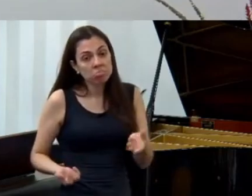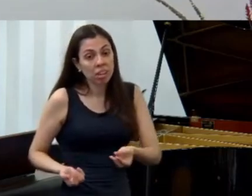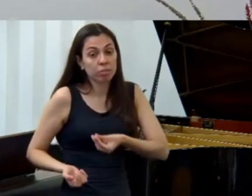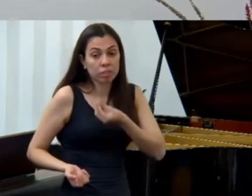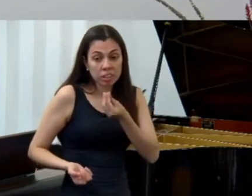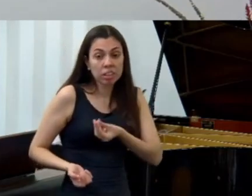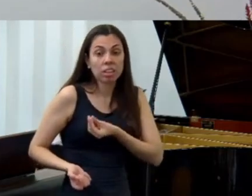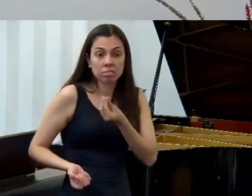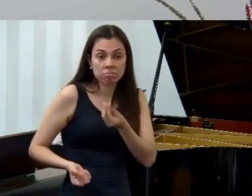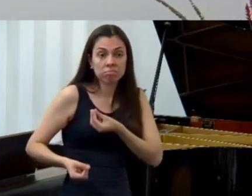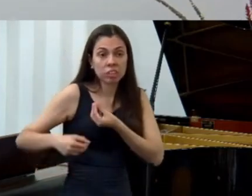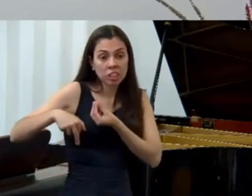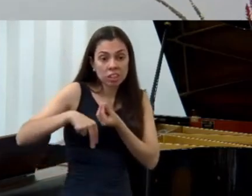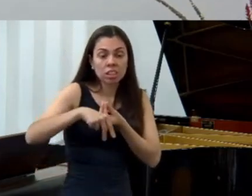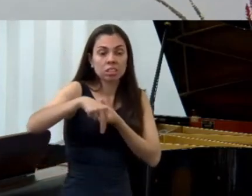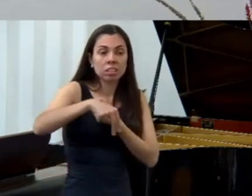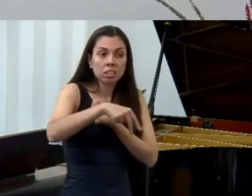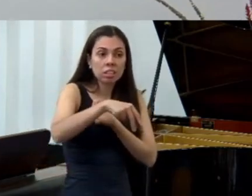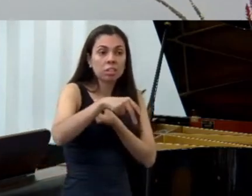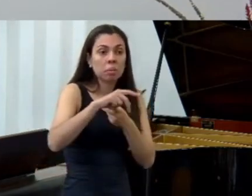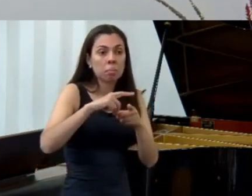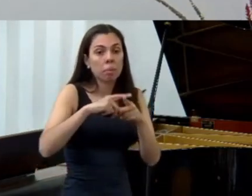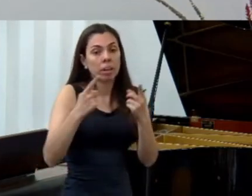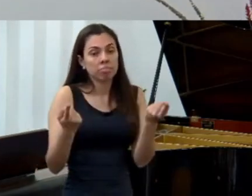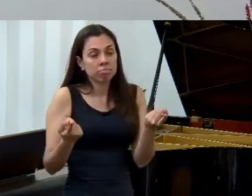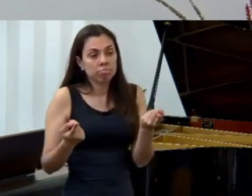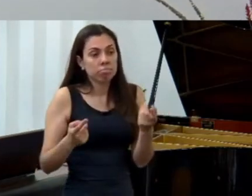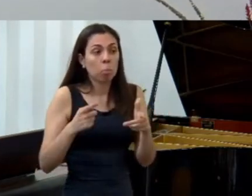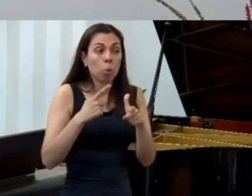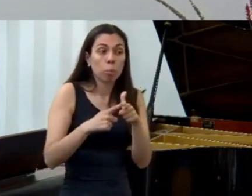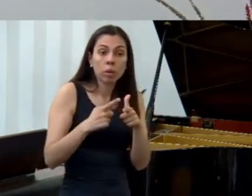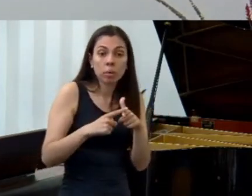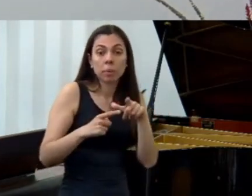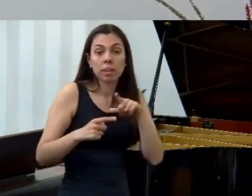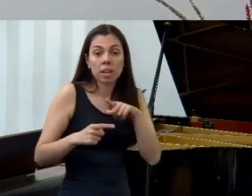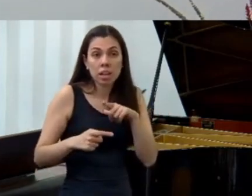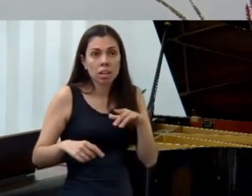situações adversas, más notícias,